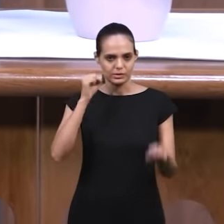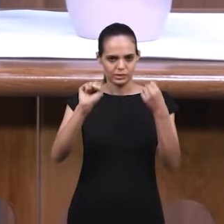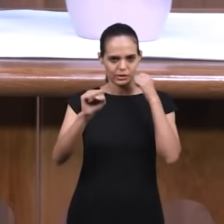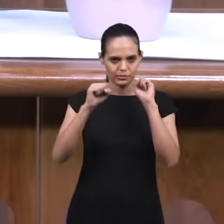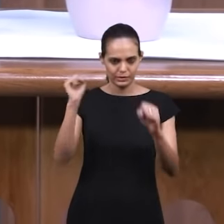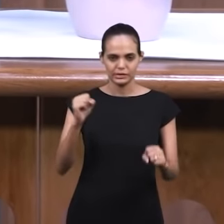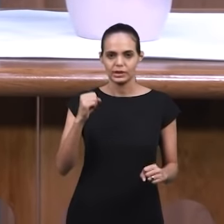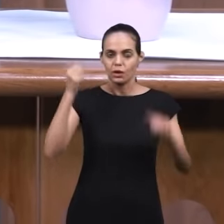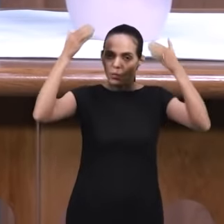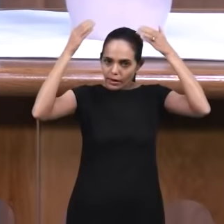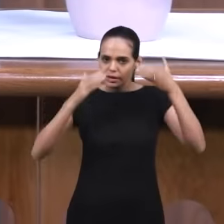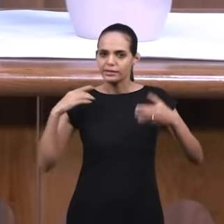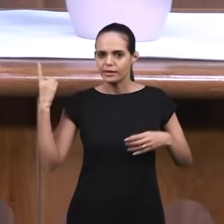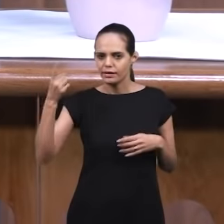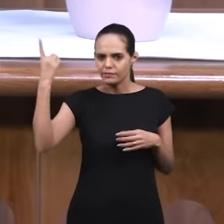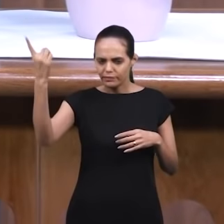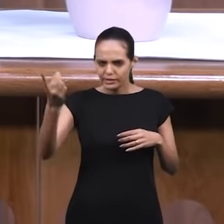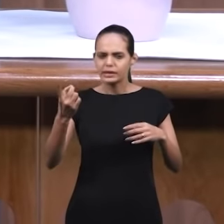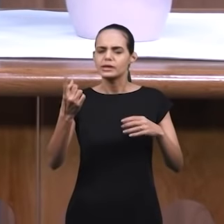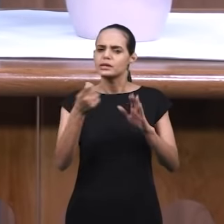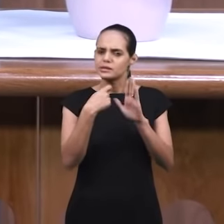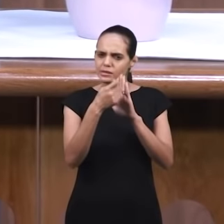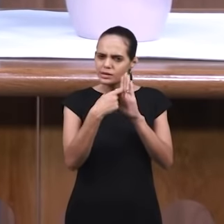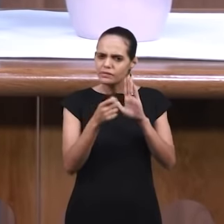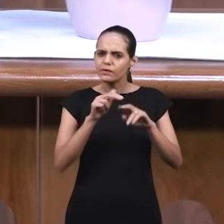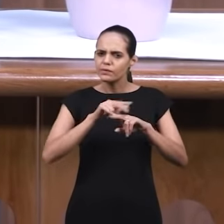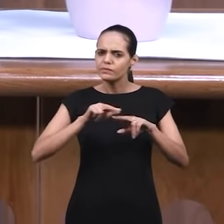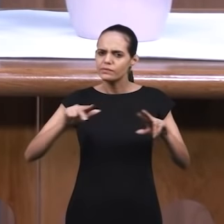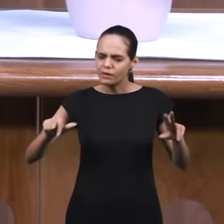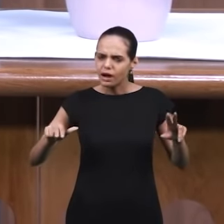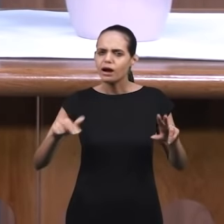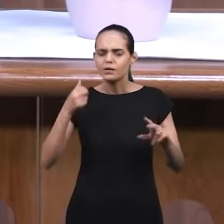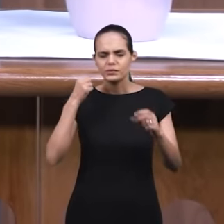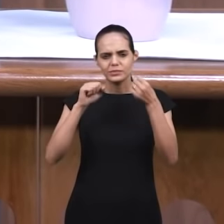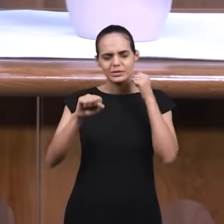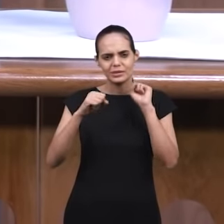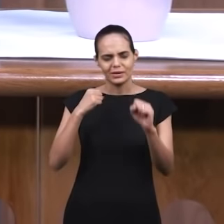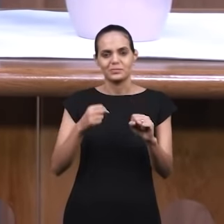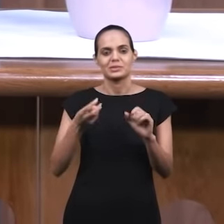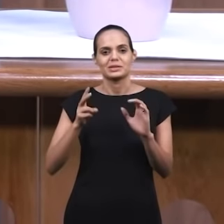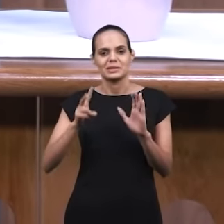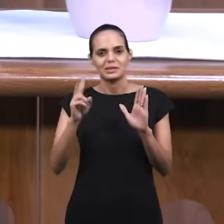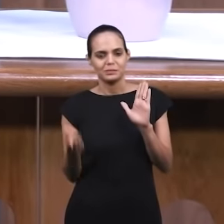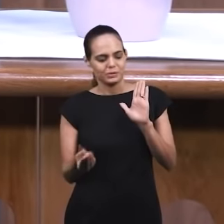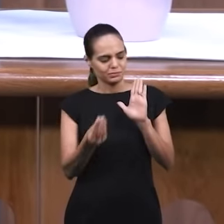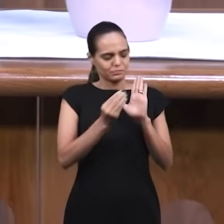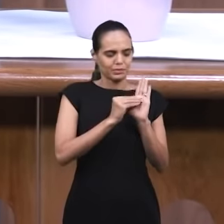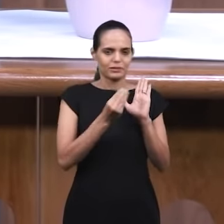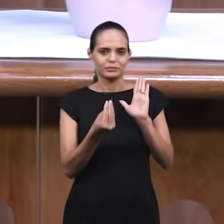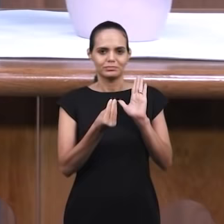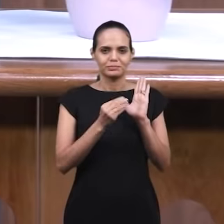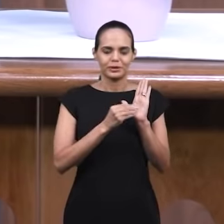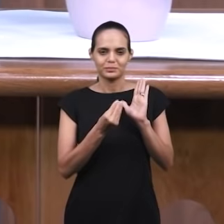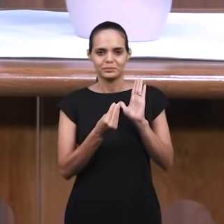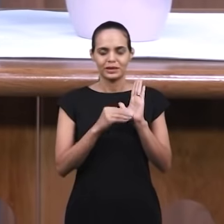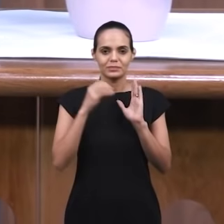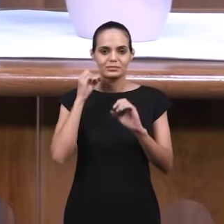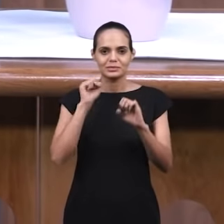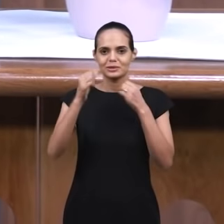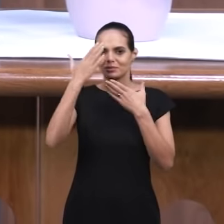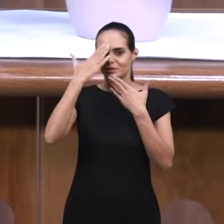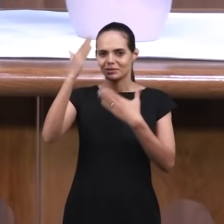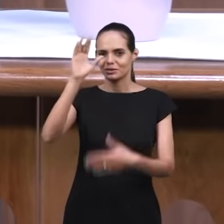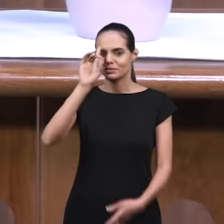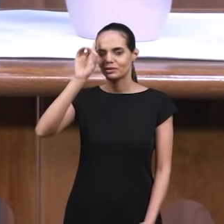Davi, escreveu vários salmos. Ele sempre colocava nos seus salmos a sua gratidão a Deus,